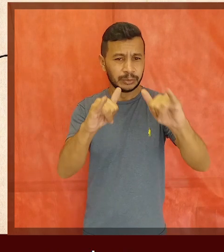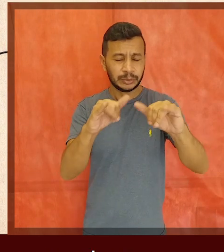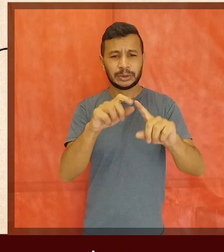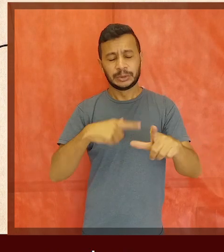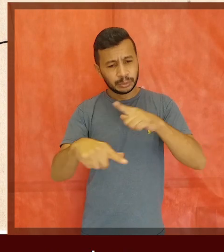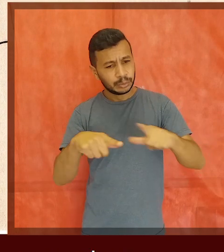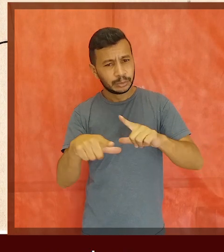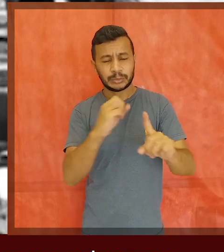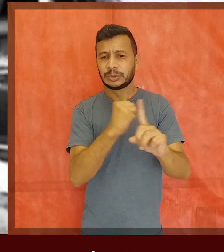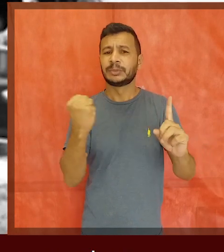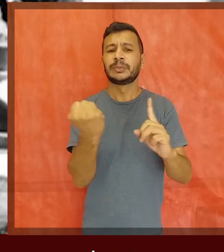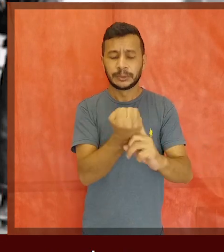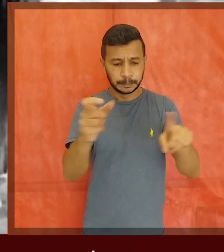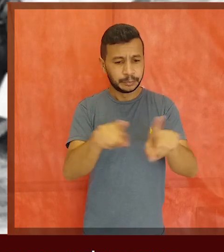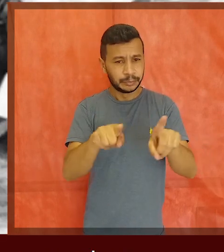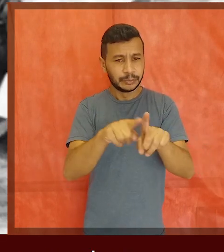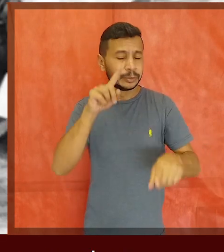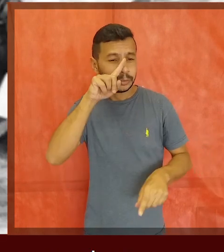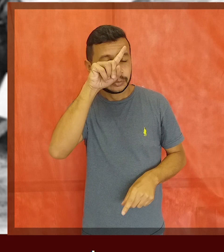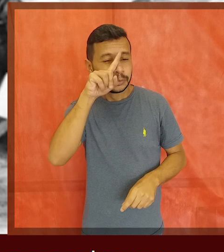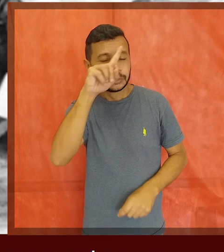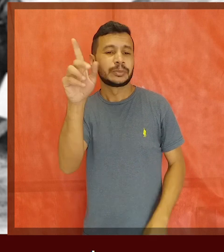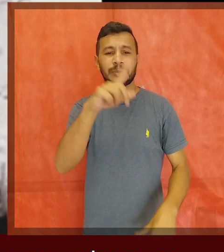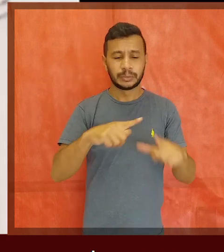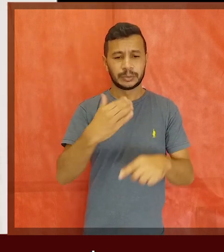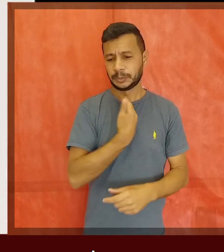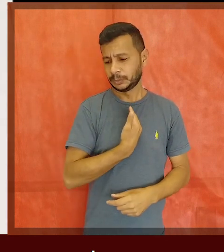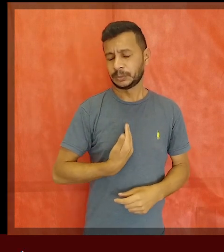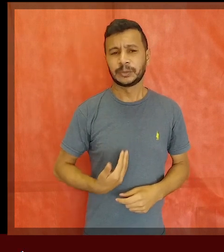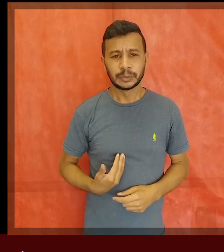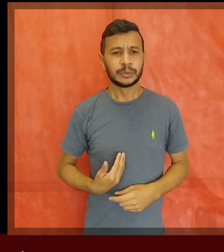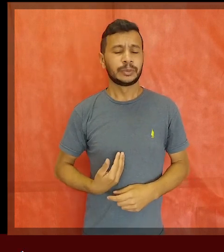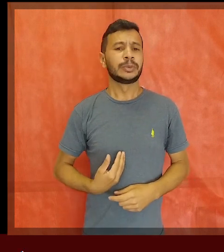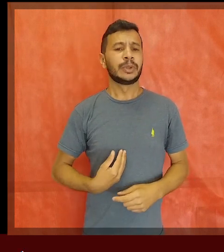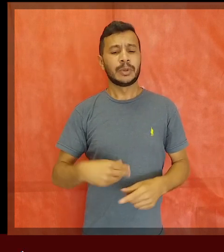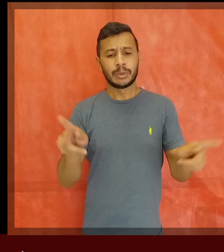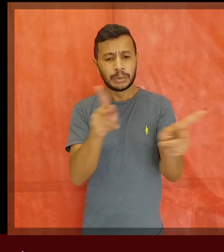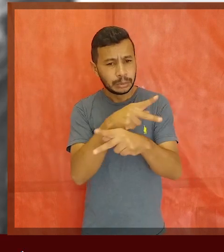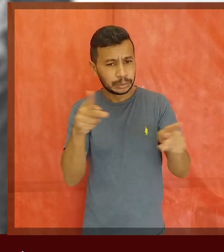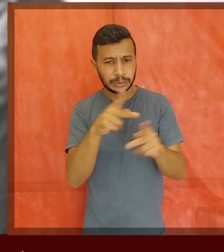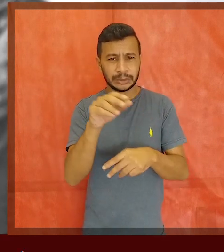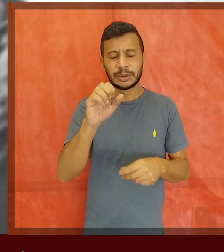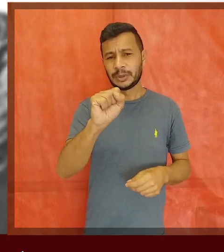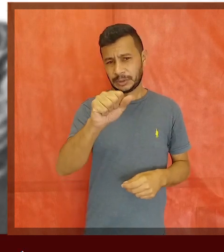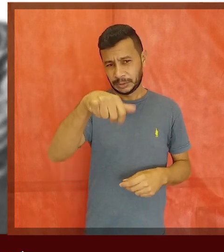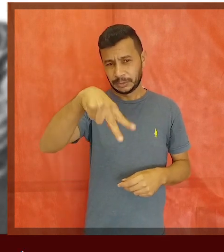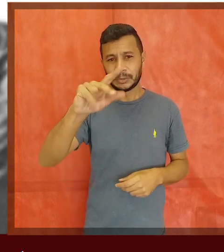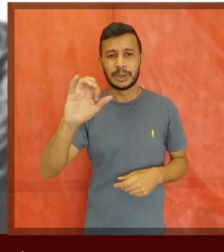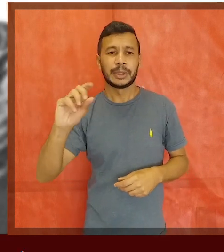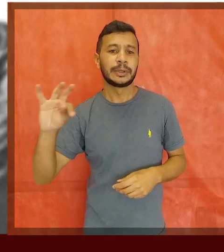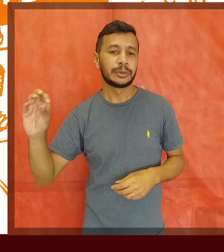nos ambientes de trabalho, particularmente os riscos de doenças pulmonares provocadas por exposição à sílica e